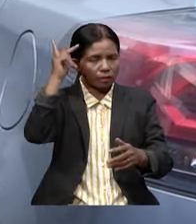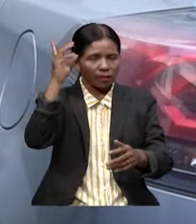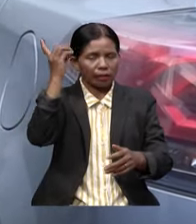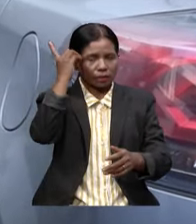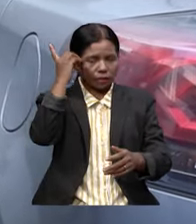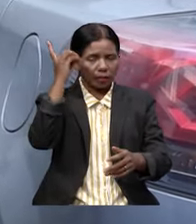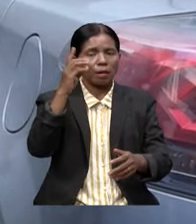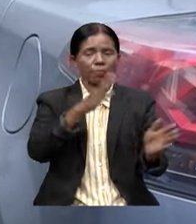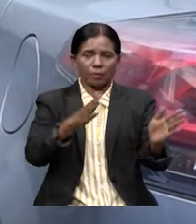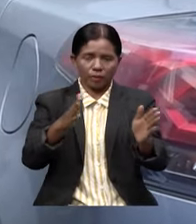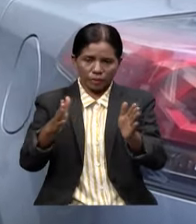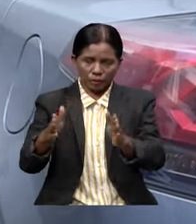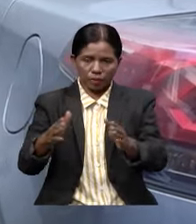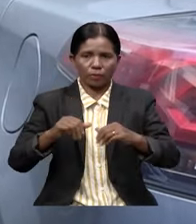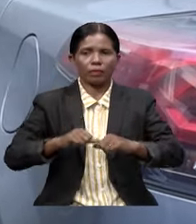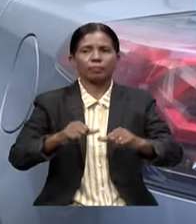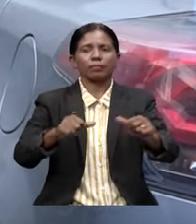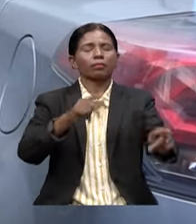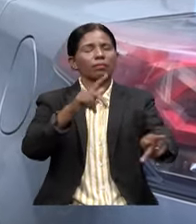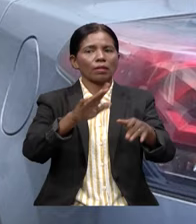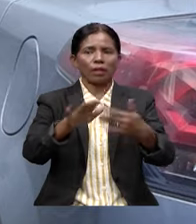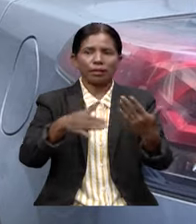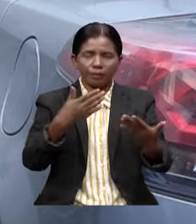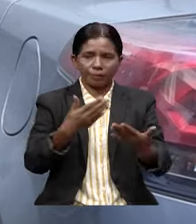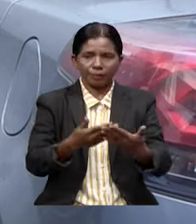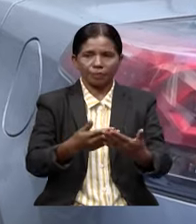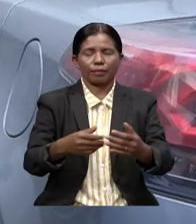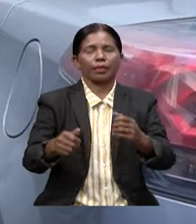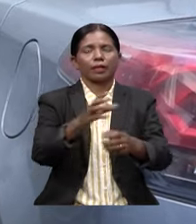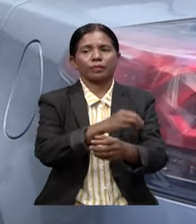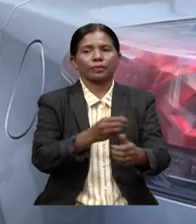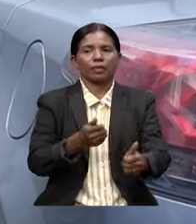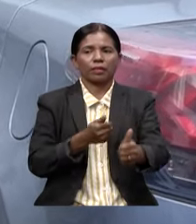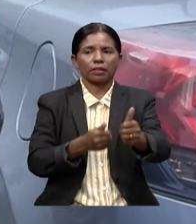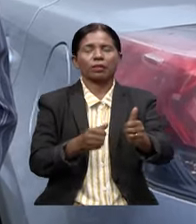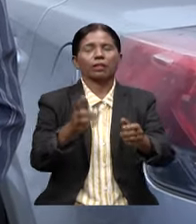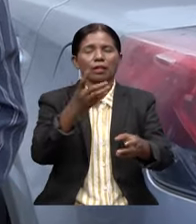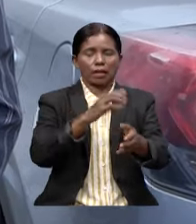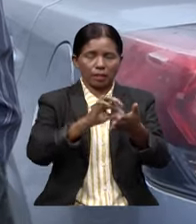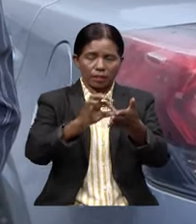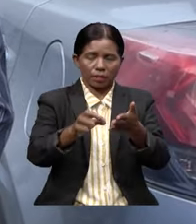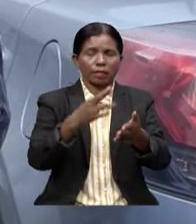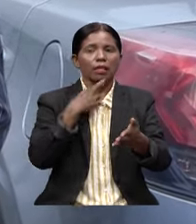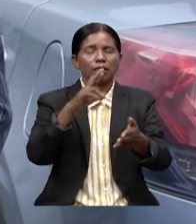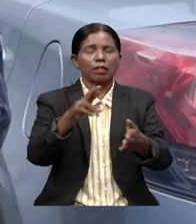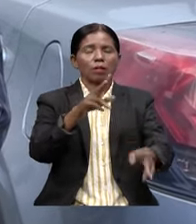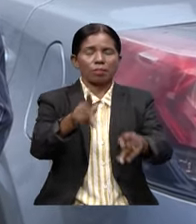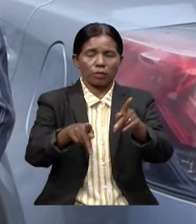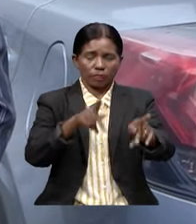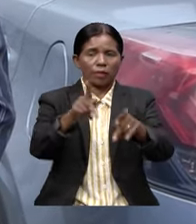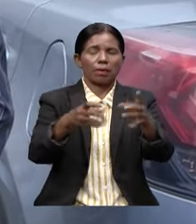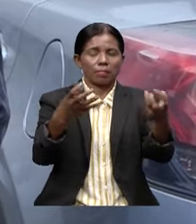se lá o relá agora a reduzir a mais suspeito se mais prensa na declaração se voluntário é mais barco se mais